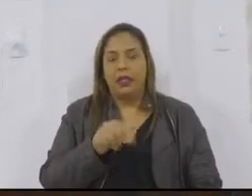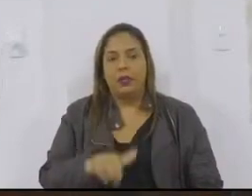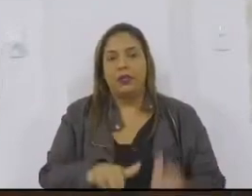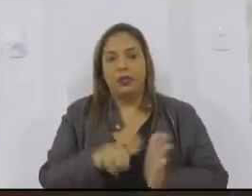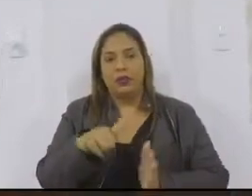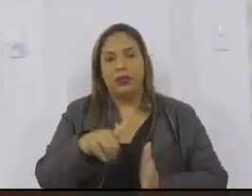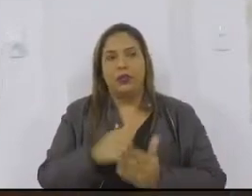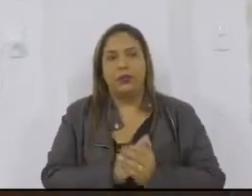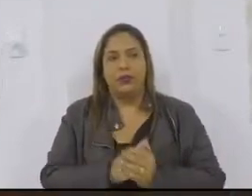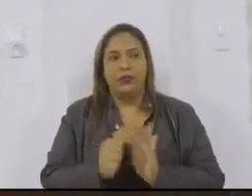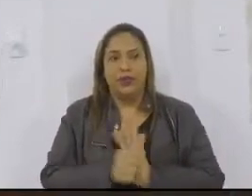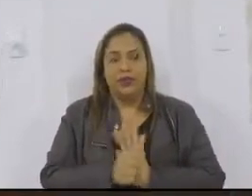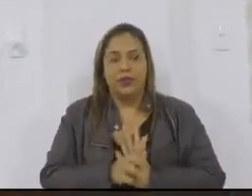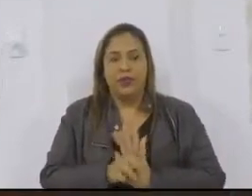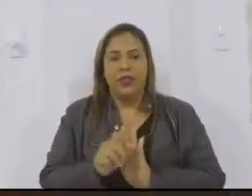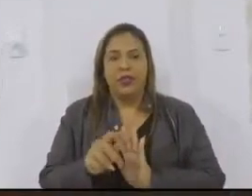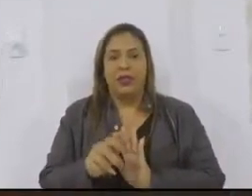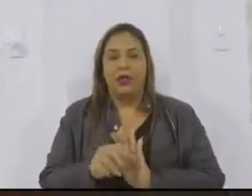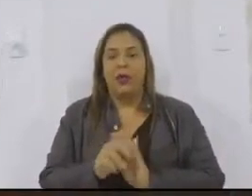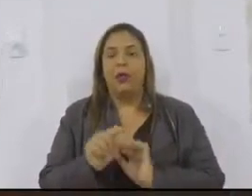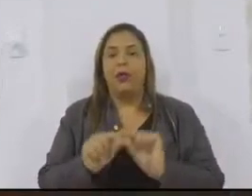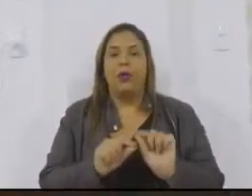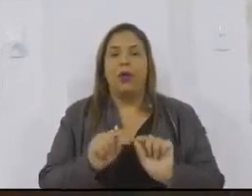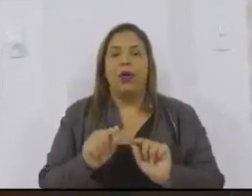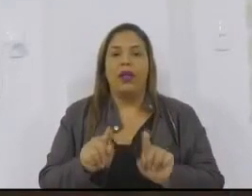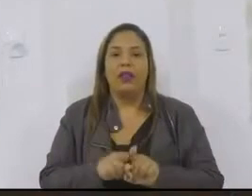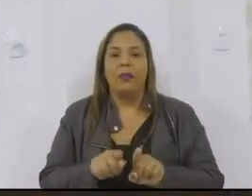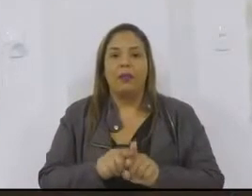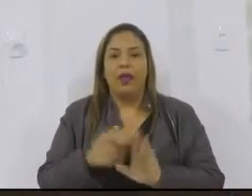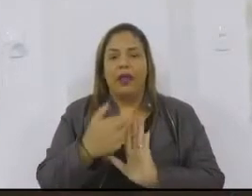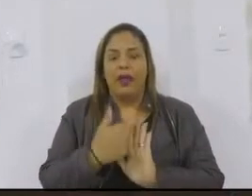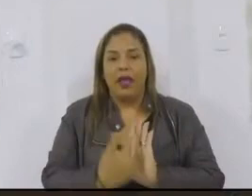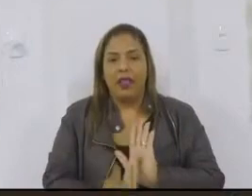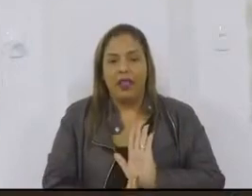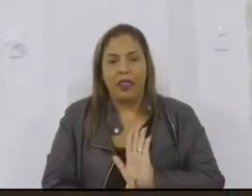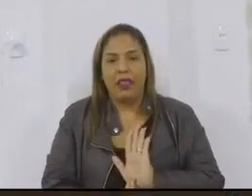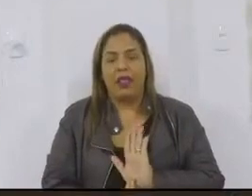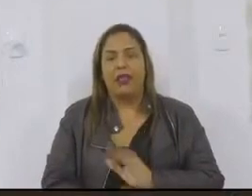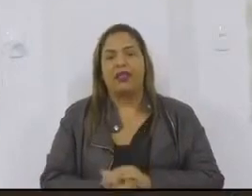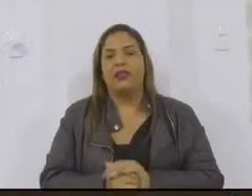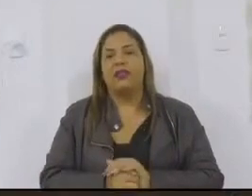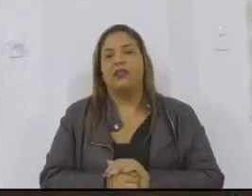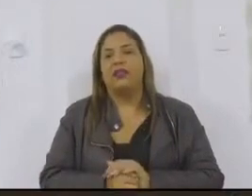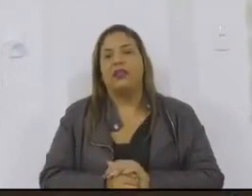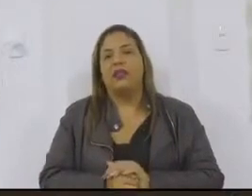seja realizado um concurso de redação entre os alunos da rede municipal de ensino.